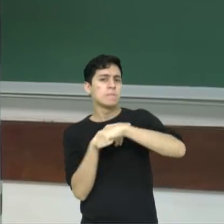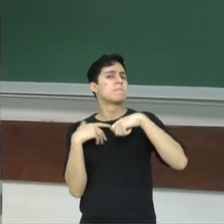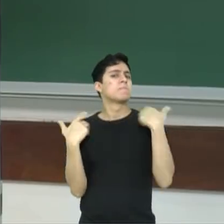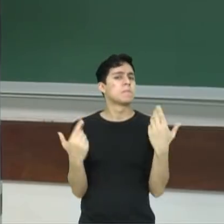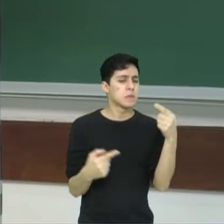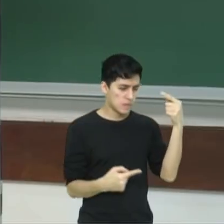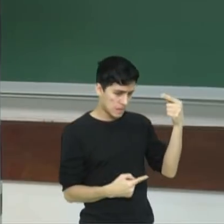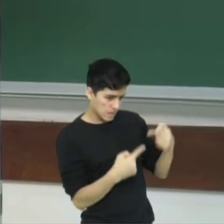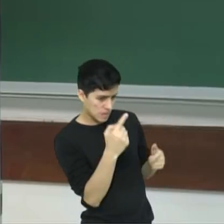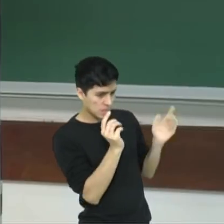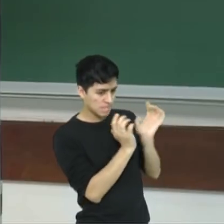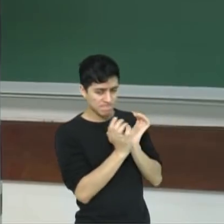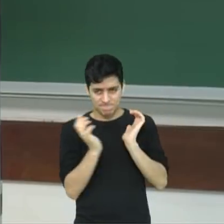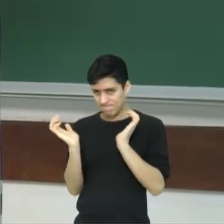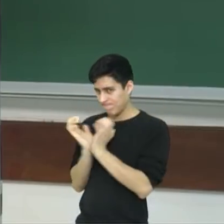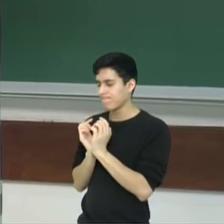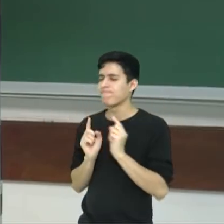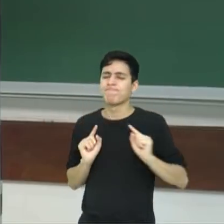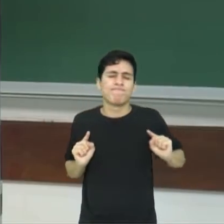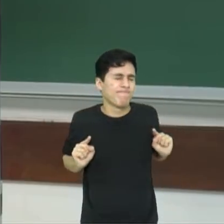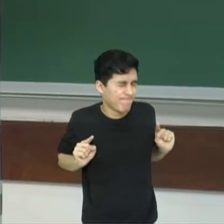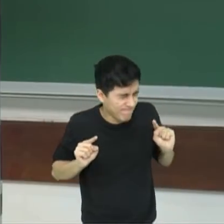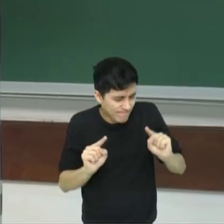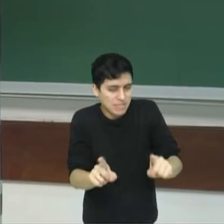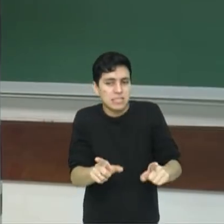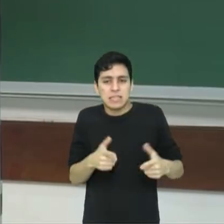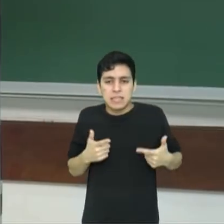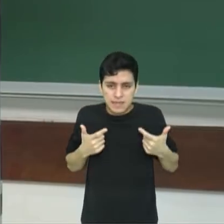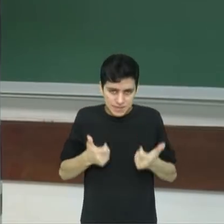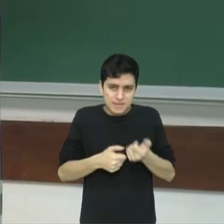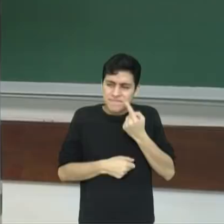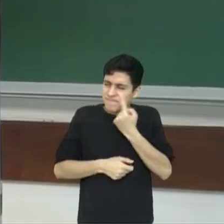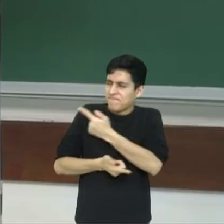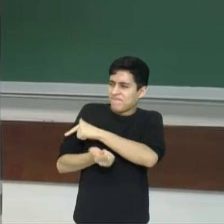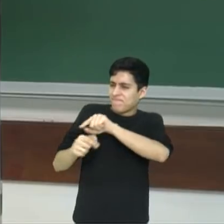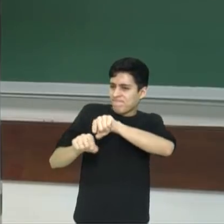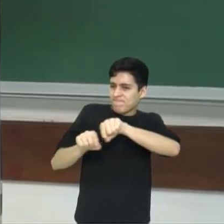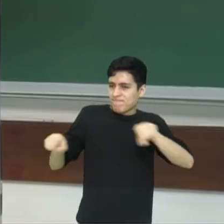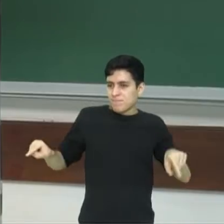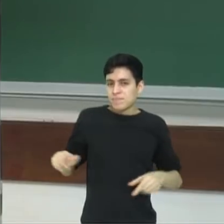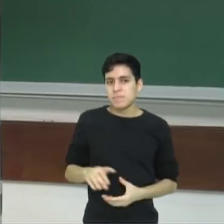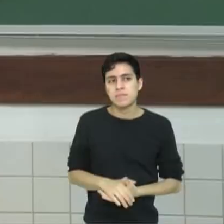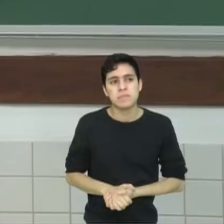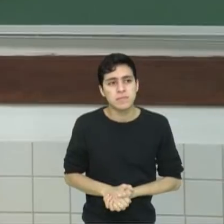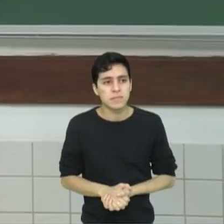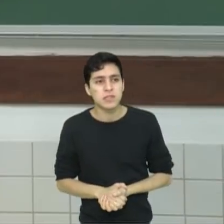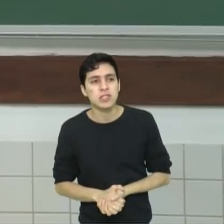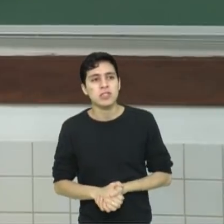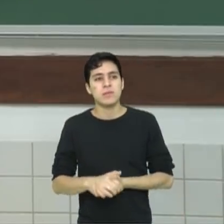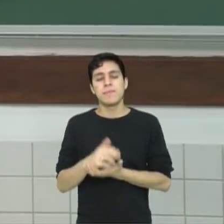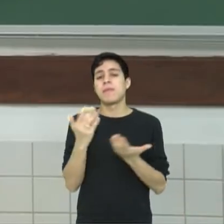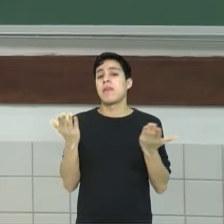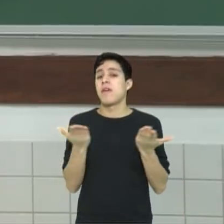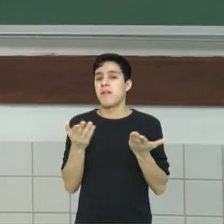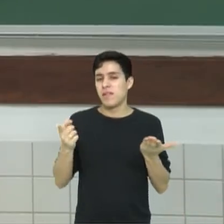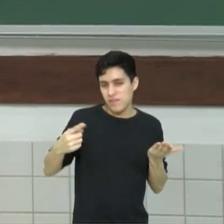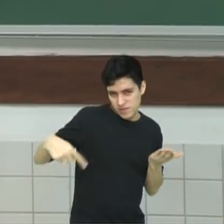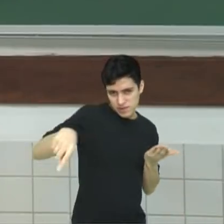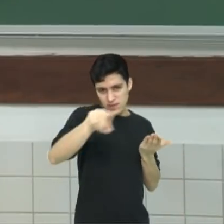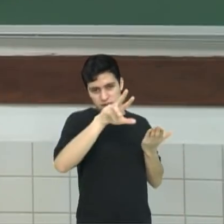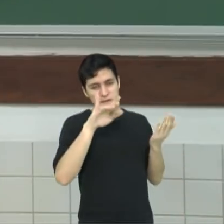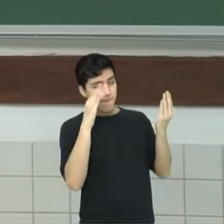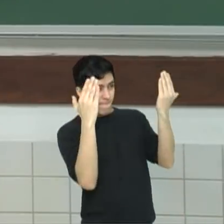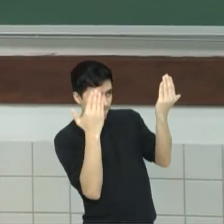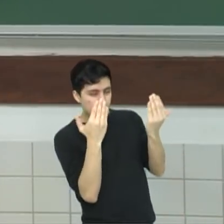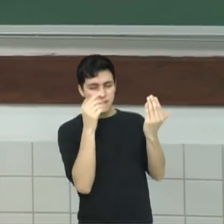um conflito entre grupos? Isso, bom também. E aí, professor? Agora que vocês são os historiadores da nossa